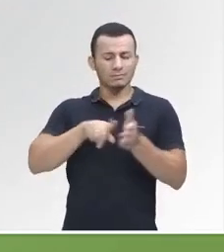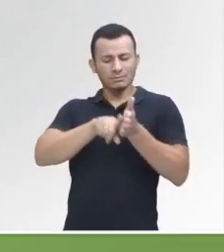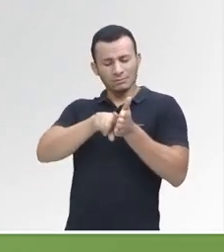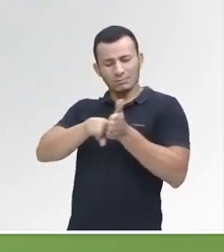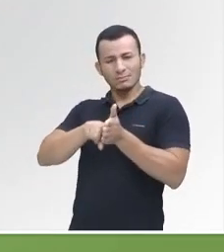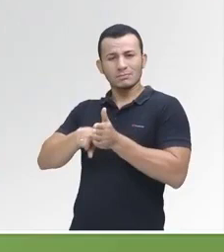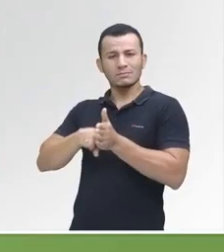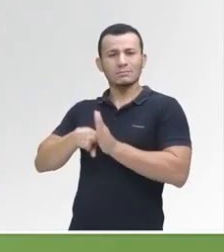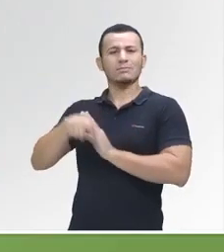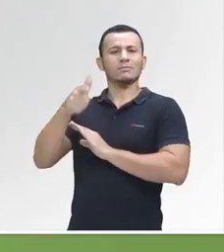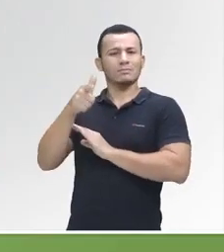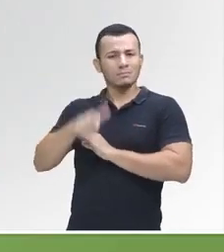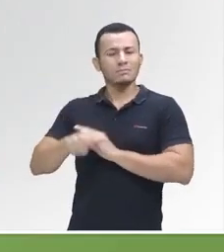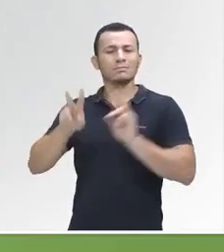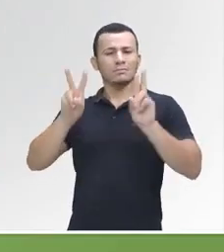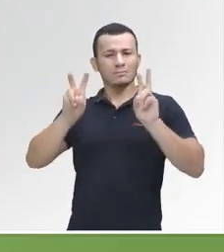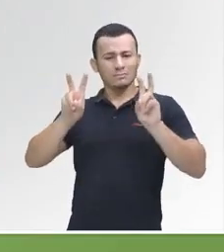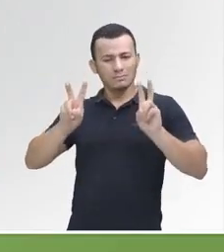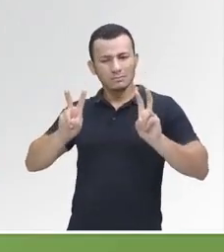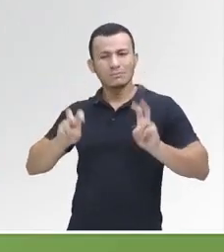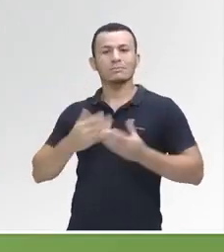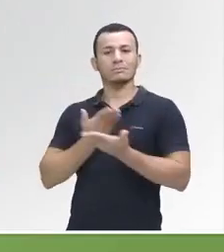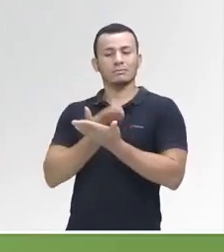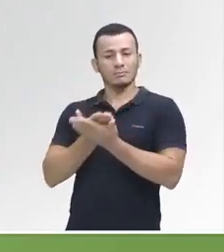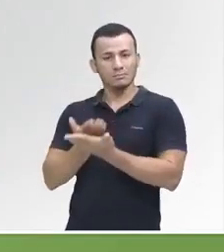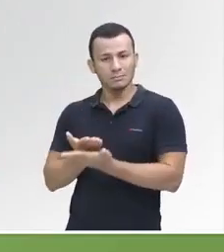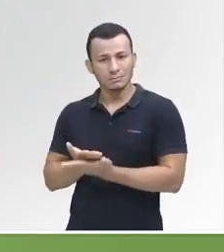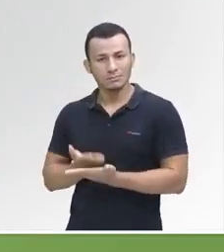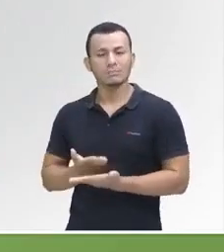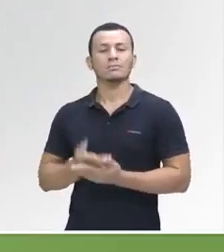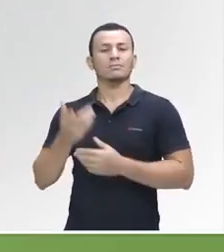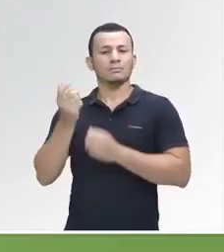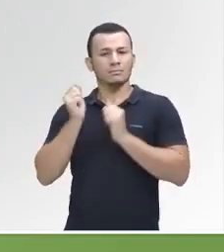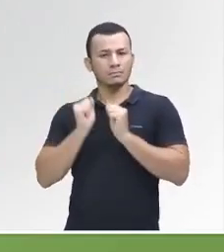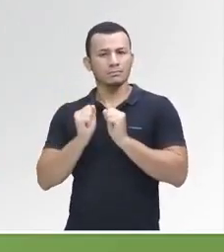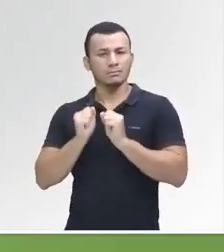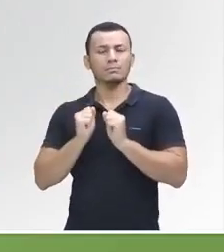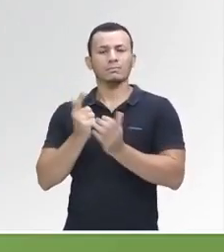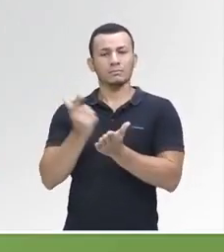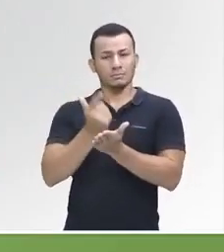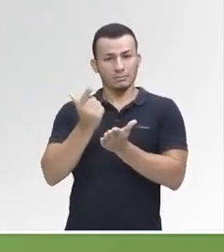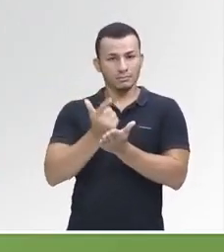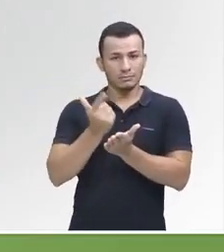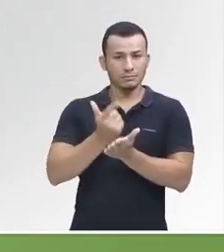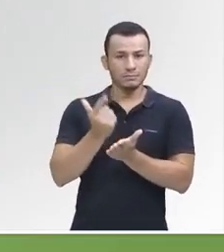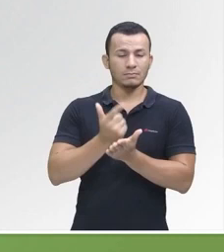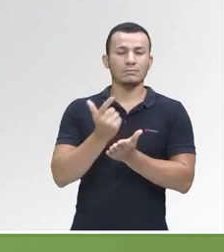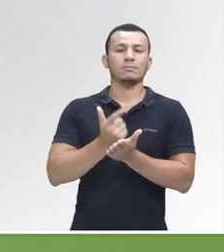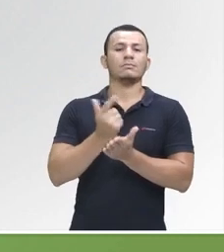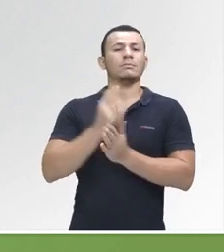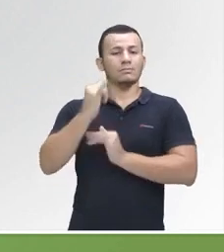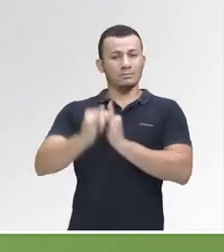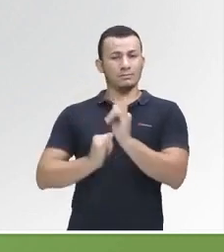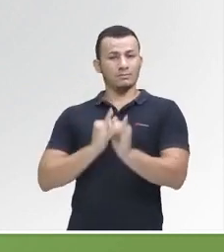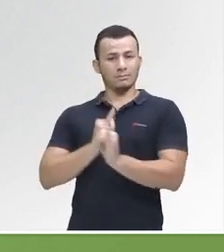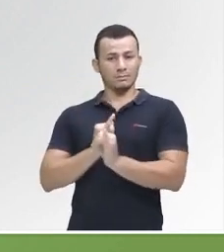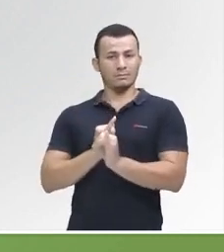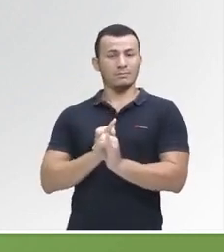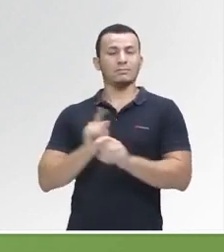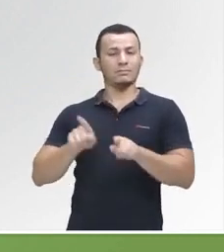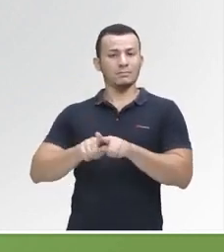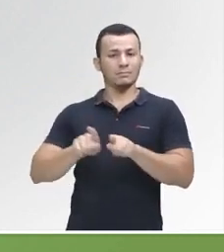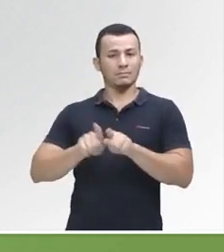também todo o conteúdo que nós vimos aqui na aula. Você pode pesquisar no seu livro didático, você pode pesquisar na internet